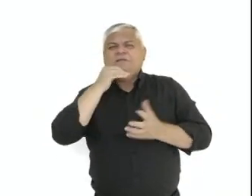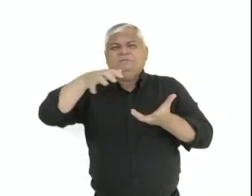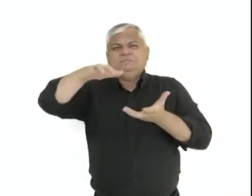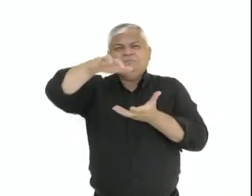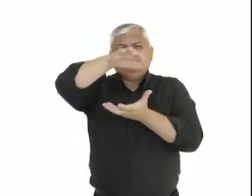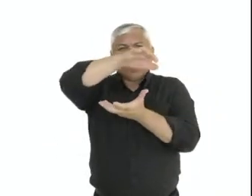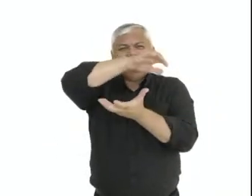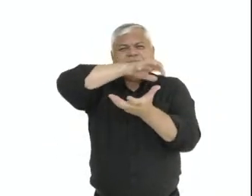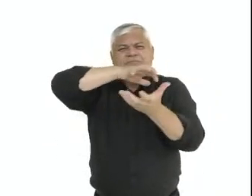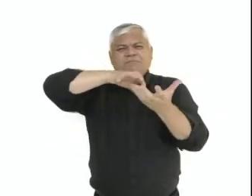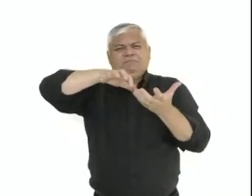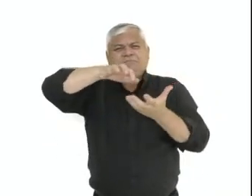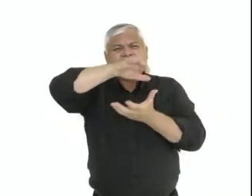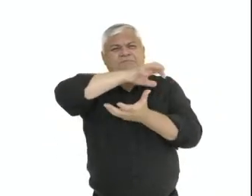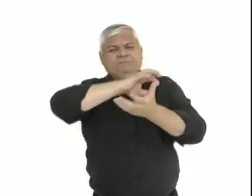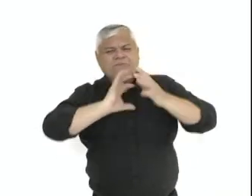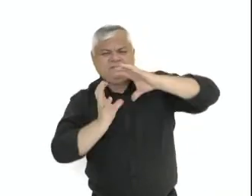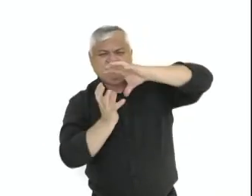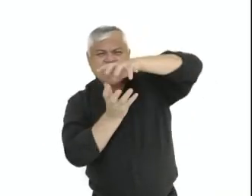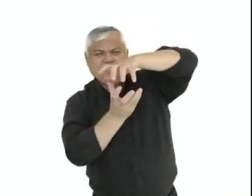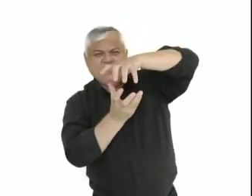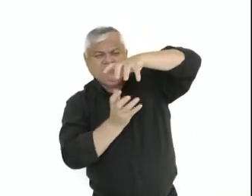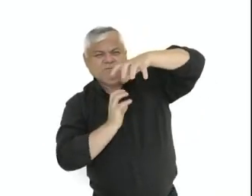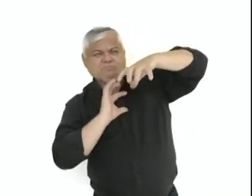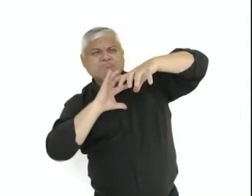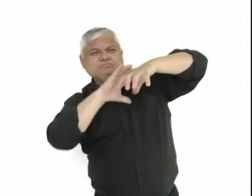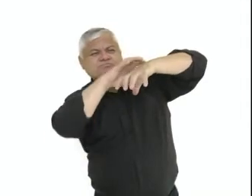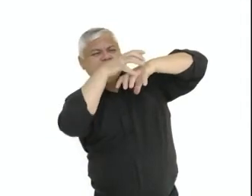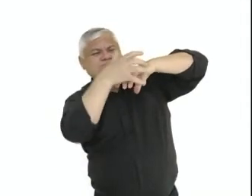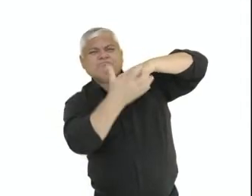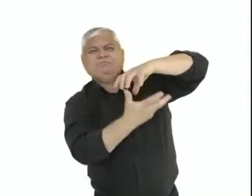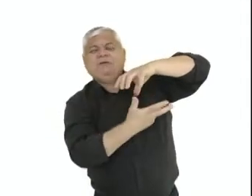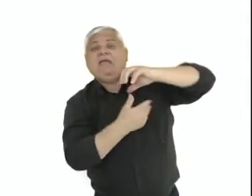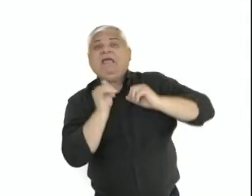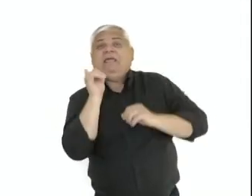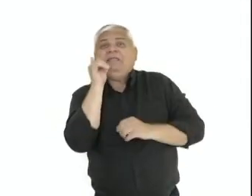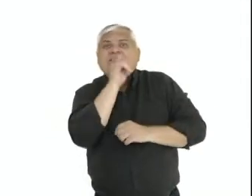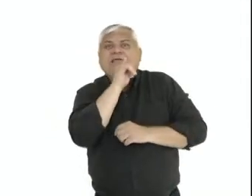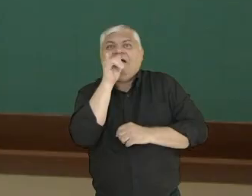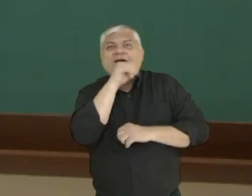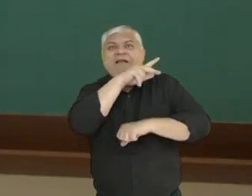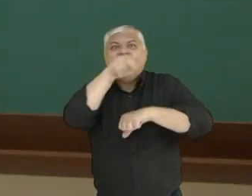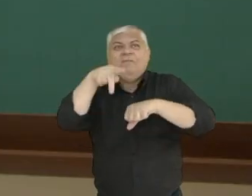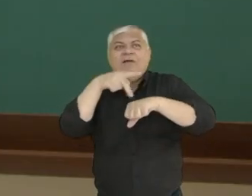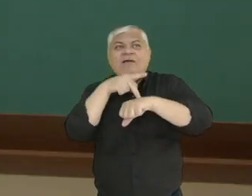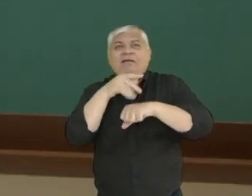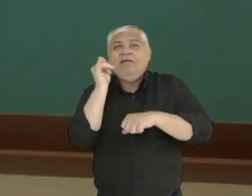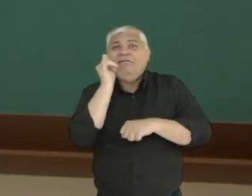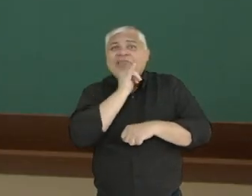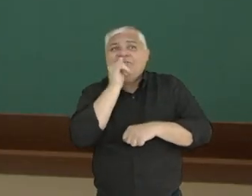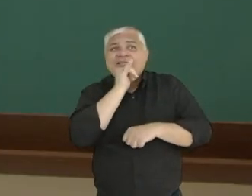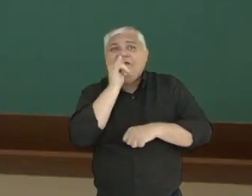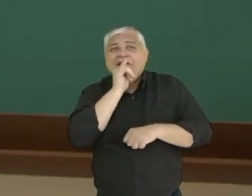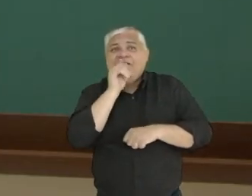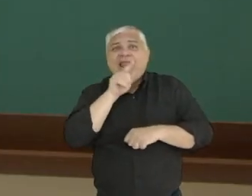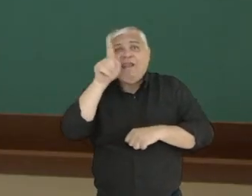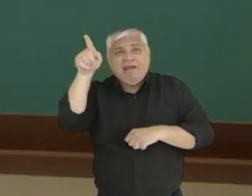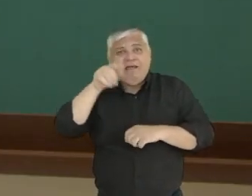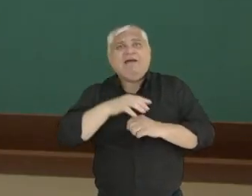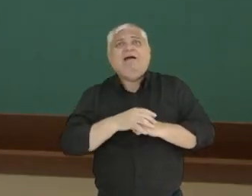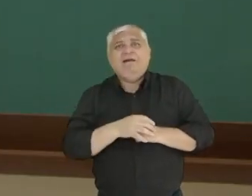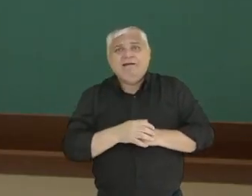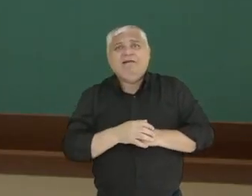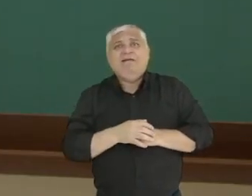satélite revelam a redução da poluição durante a quarentena na Itália. Ou seja, a redução das atividades